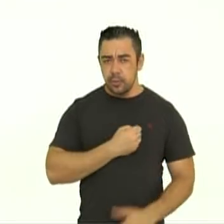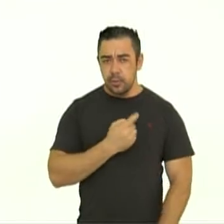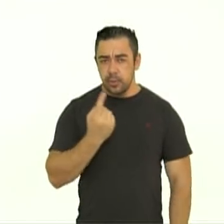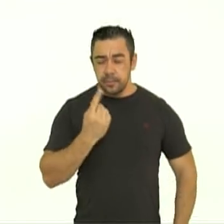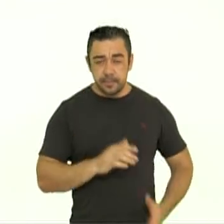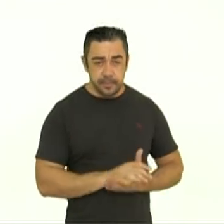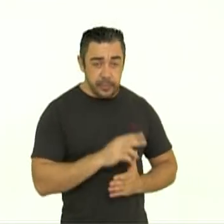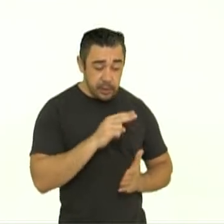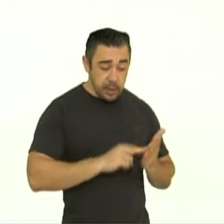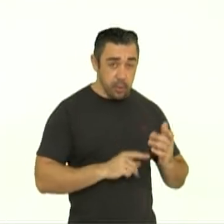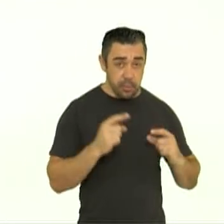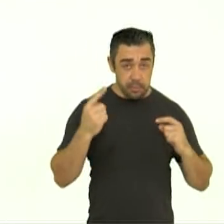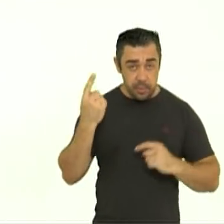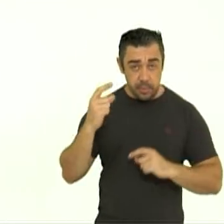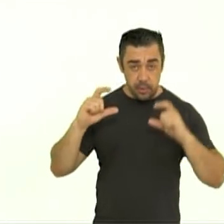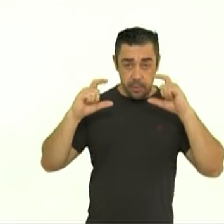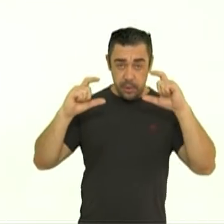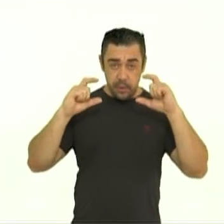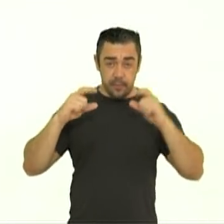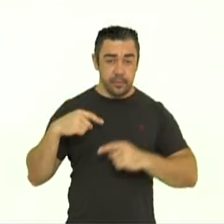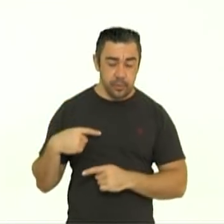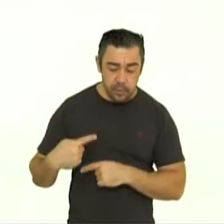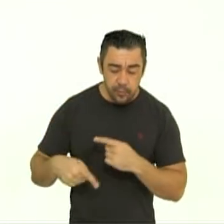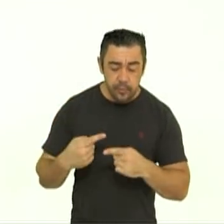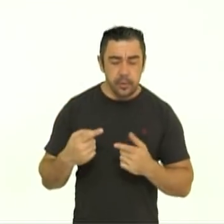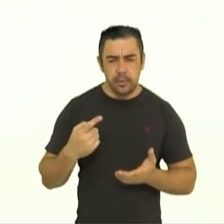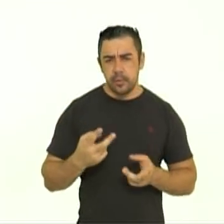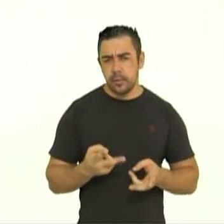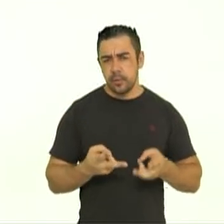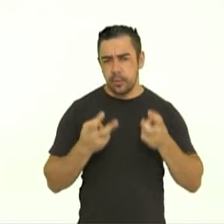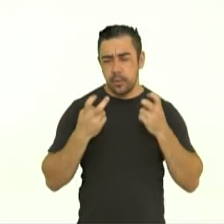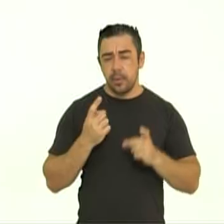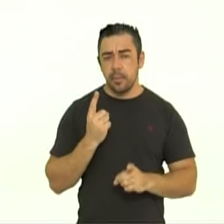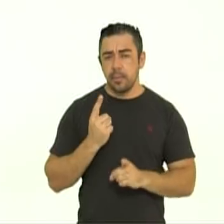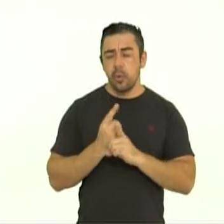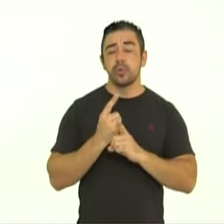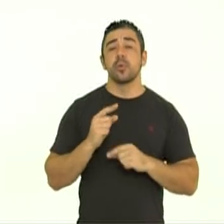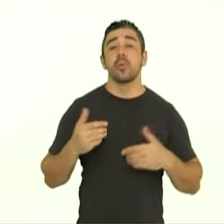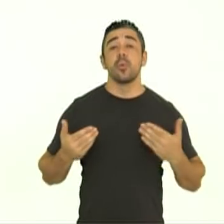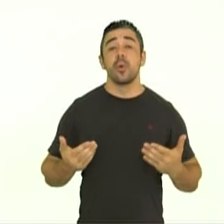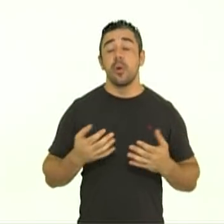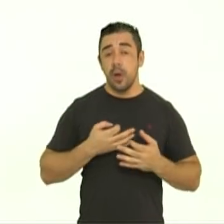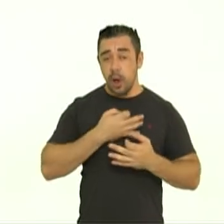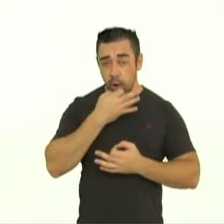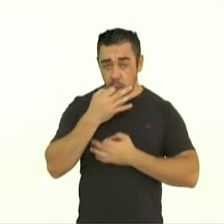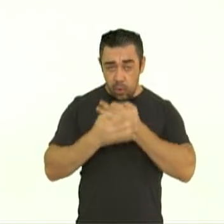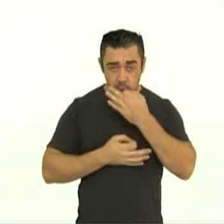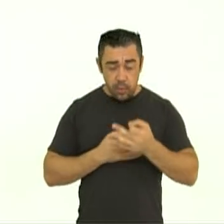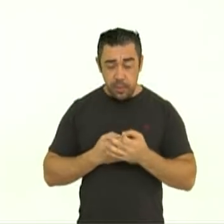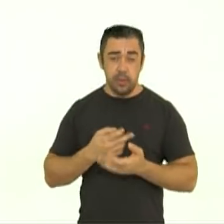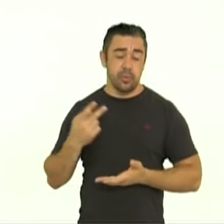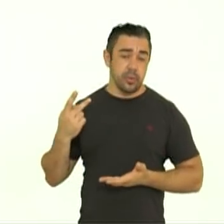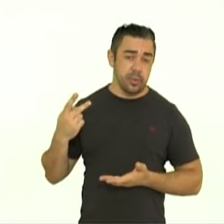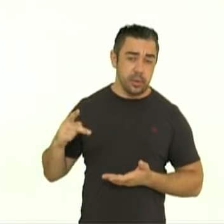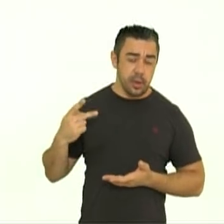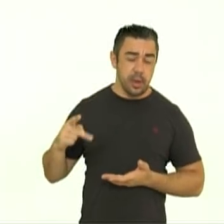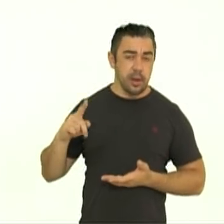ler o primeiro parágrafo do desenvolvimento, identifique qual é o argumento ou os